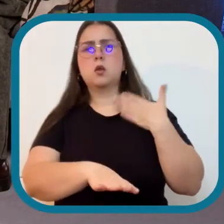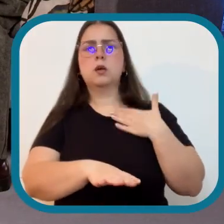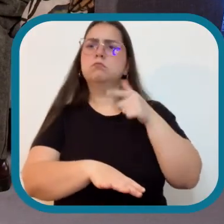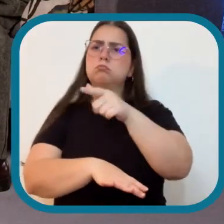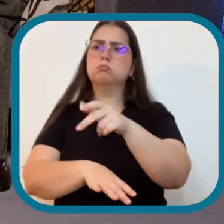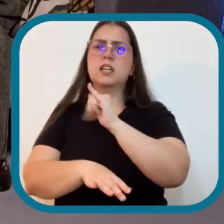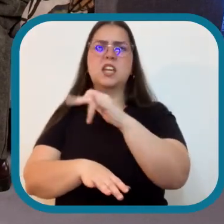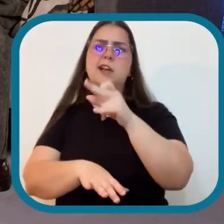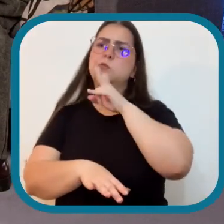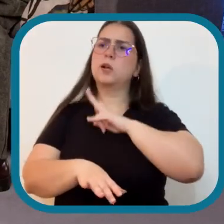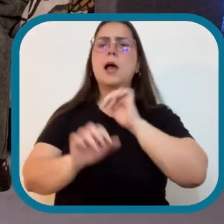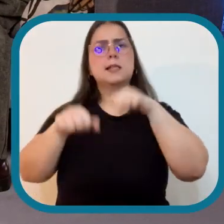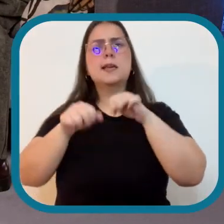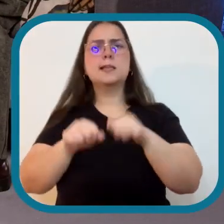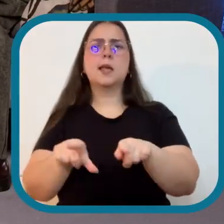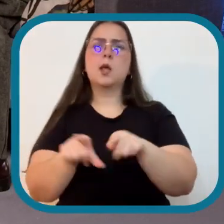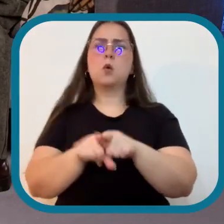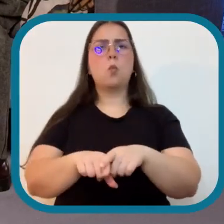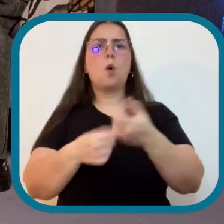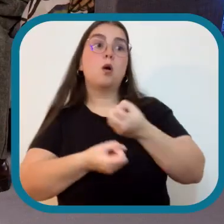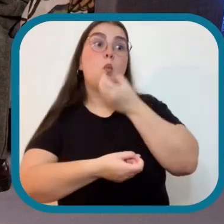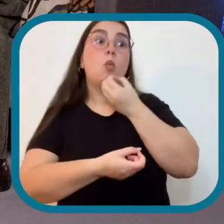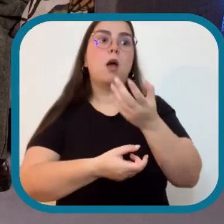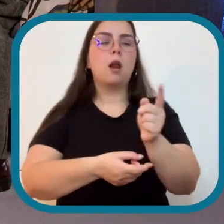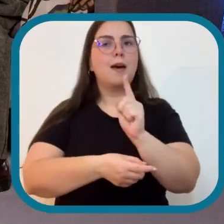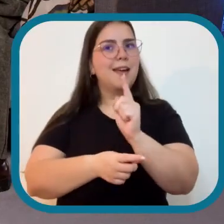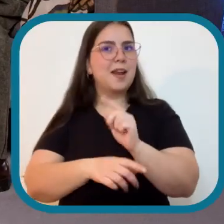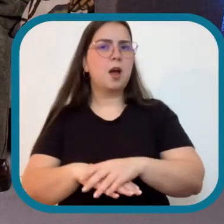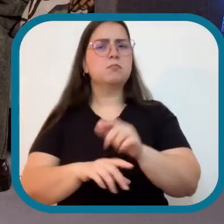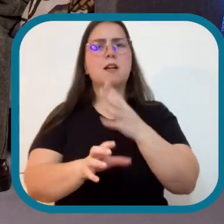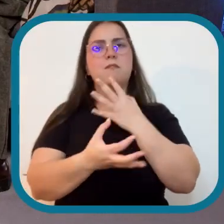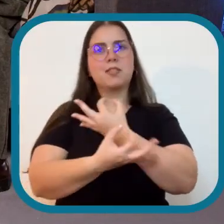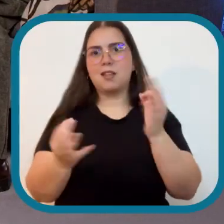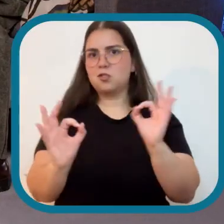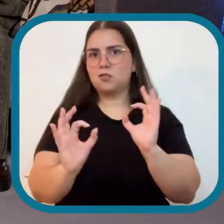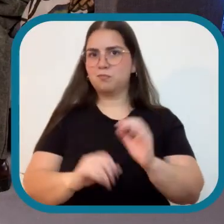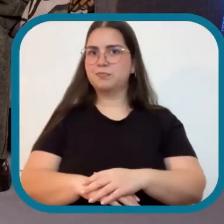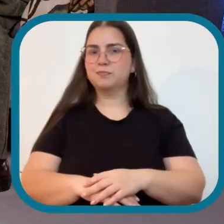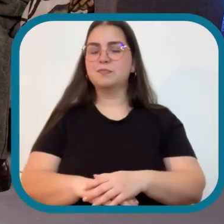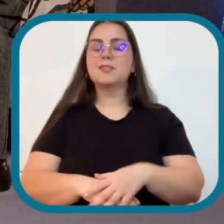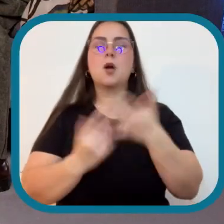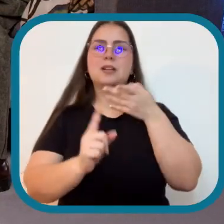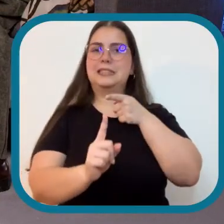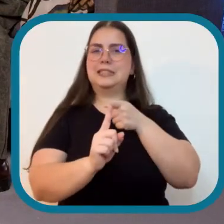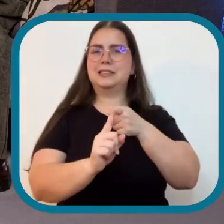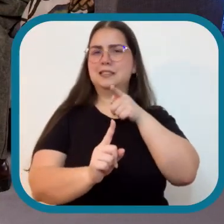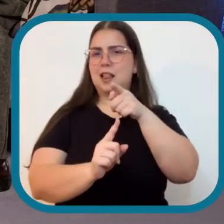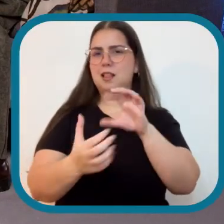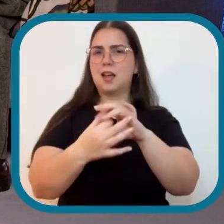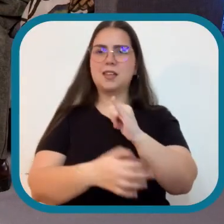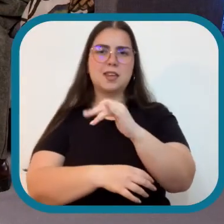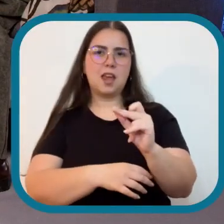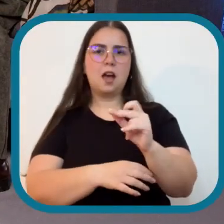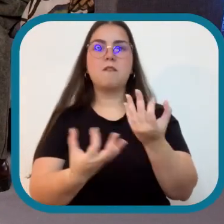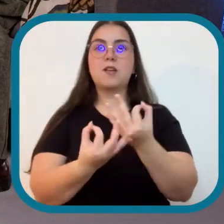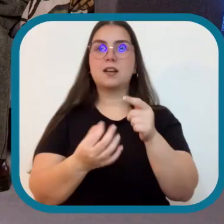respondeu-me, sim, não vamos dar spoiler às pessoas. E fez uma coisa ótima. Sim. E tocando agora nesse ponto da